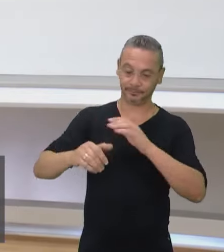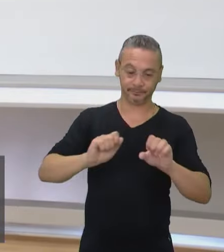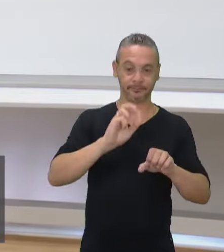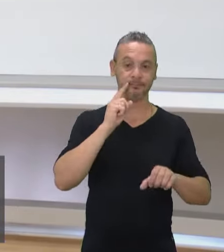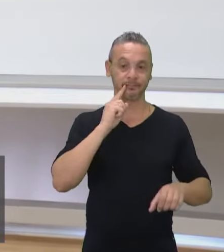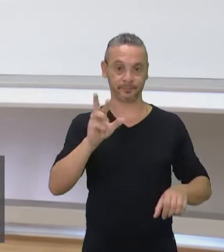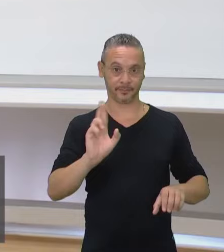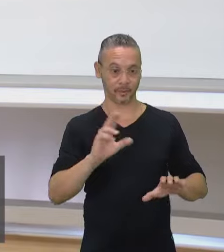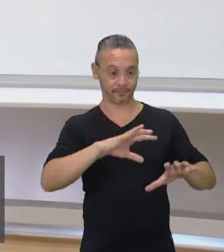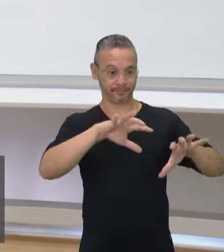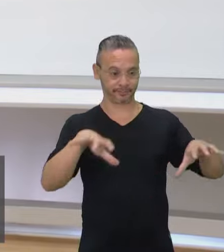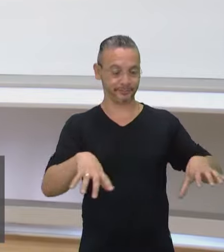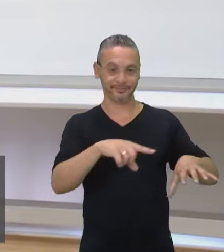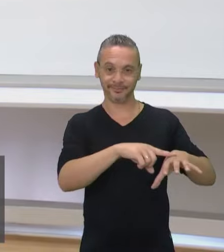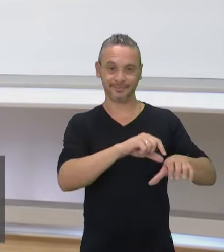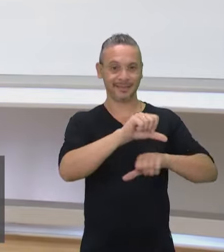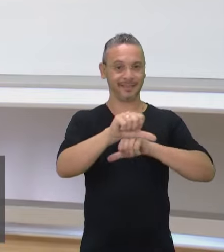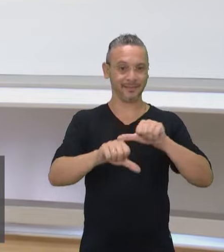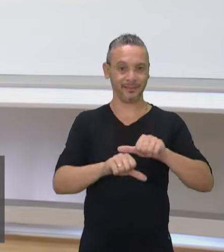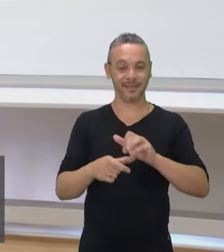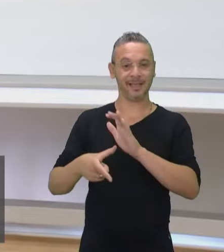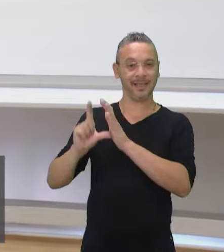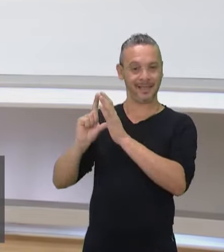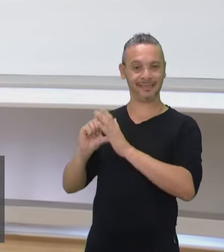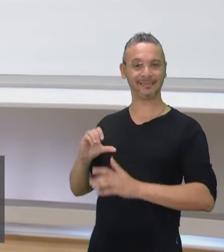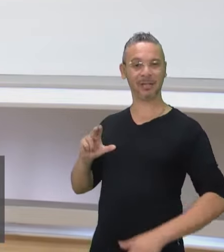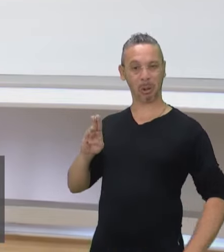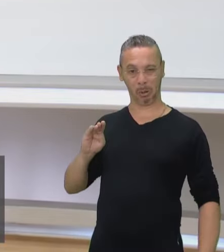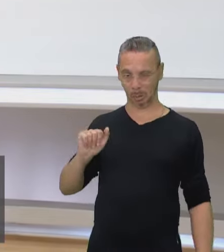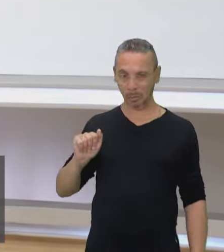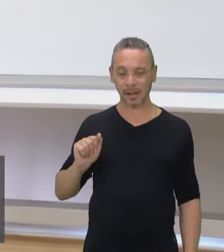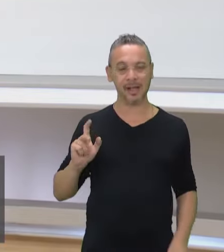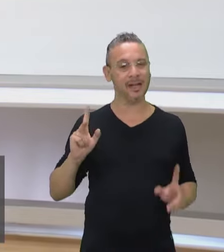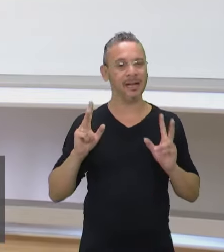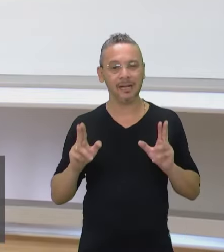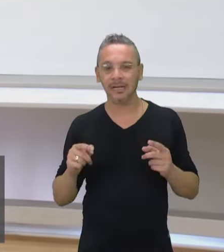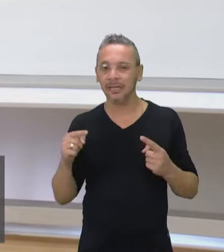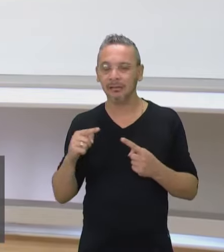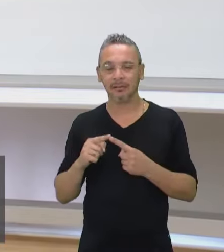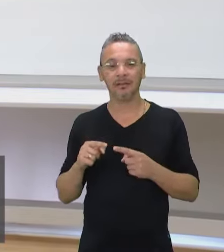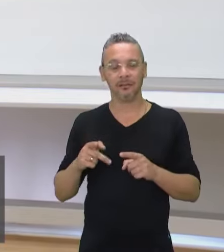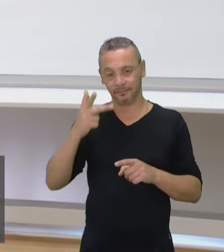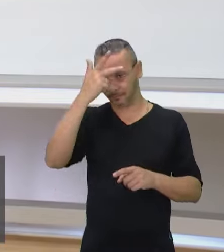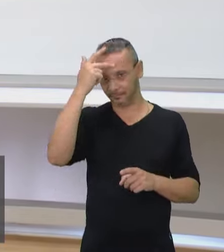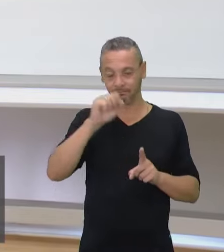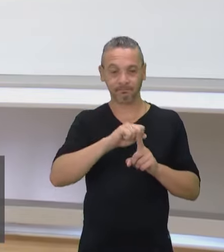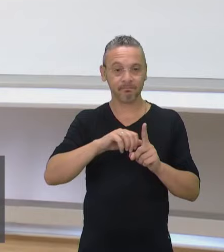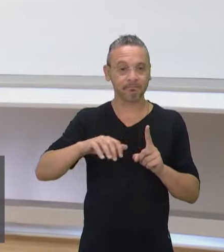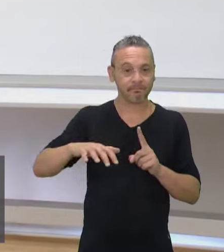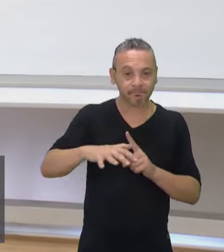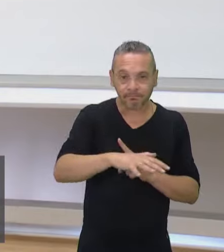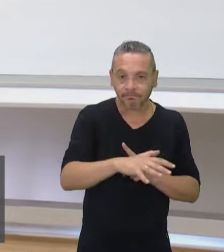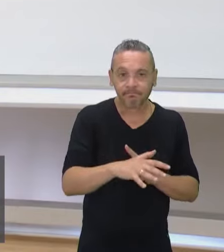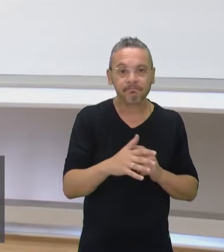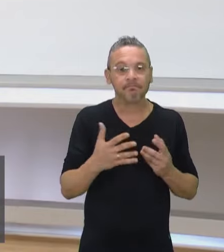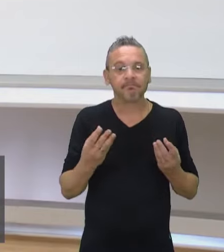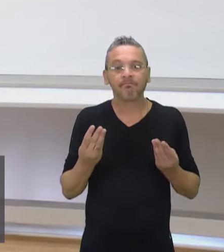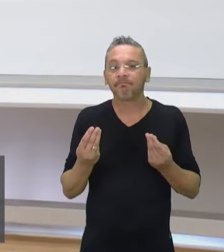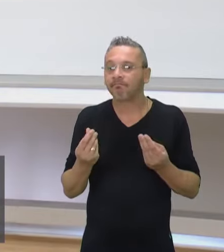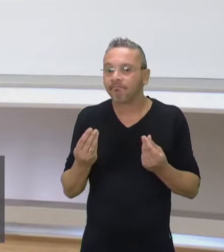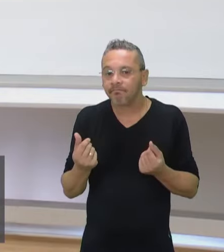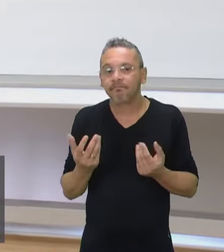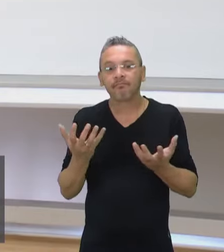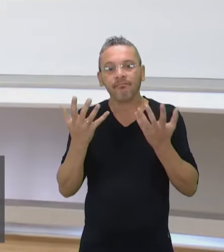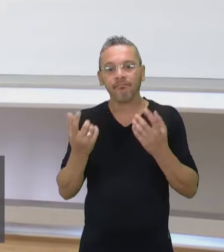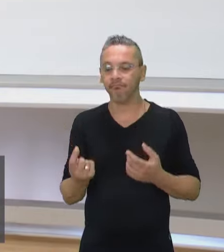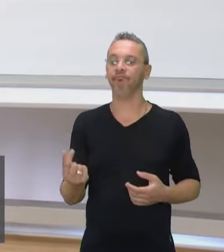não havia isso, né? E Cuba, até pouco tempo atrás, havia também uma sociedade que não